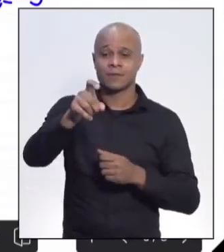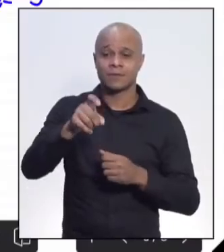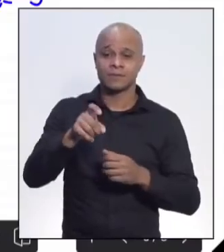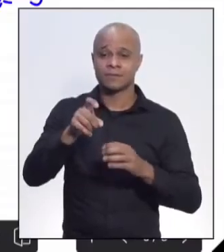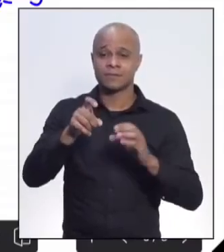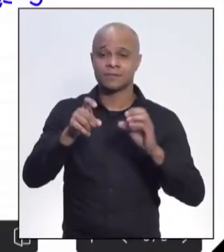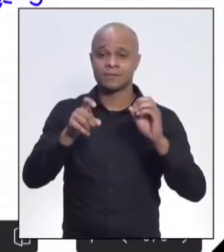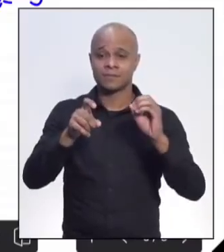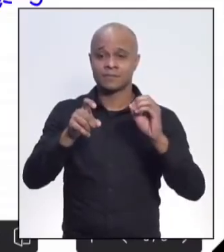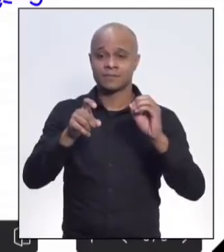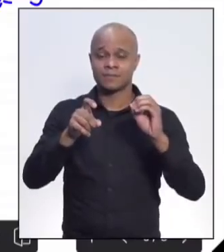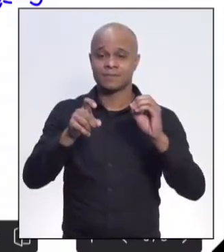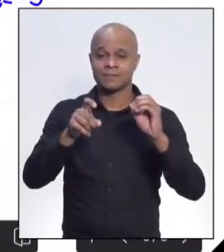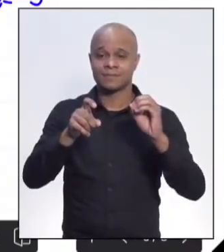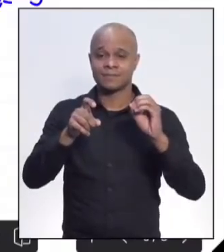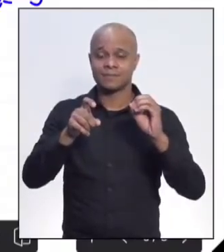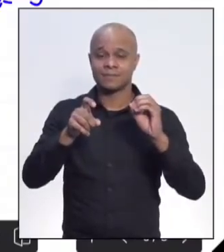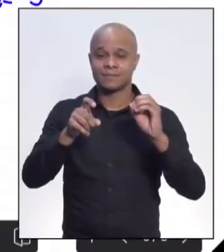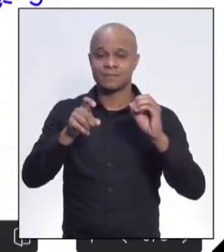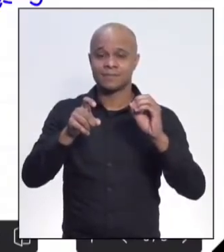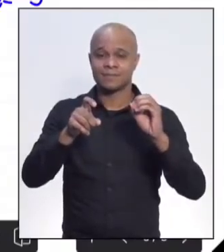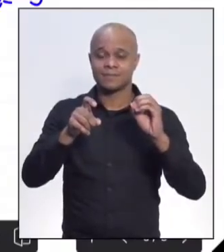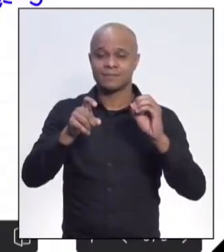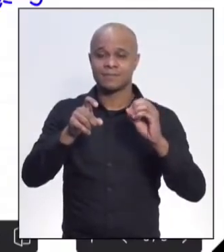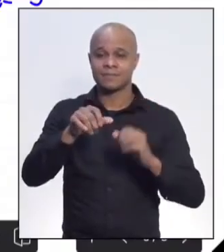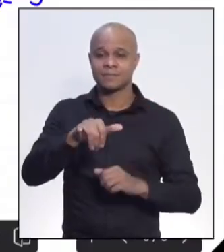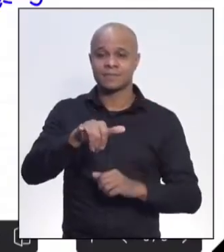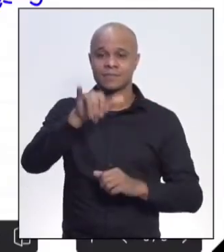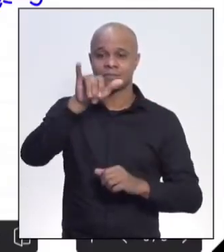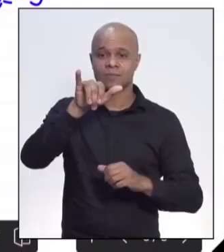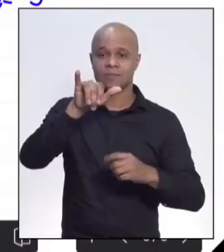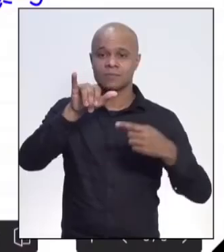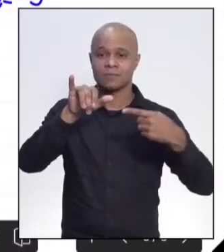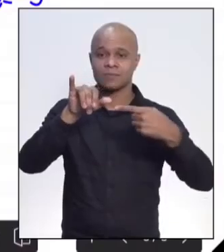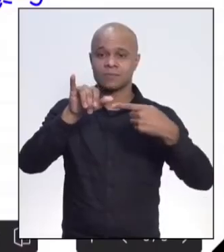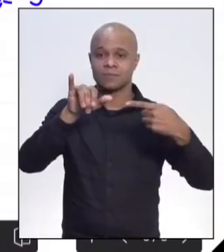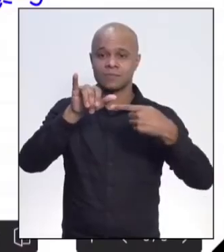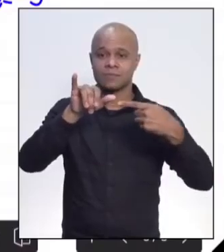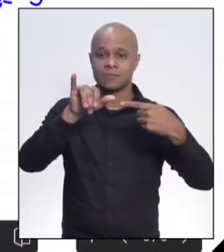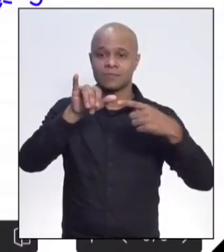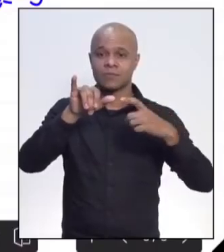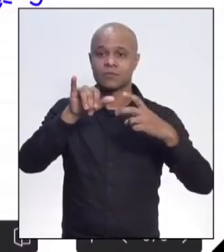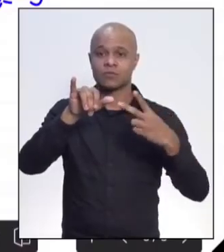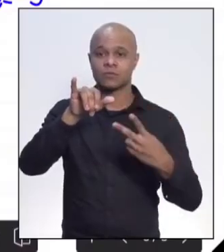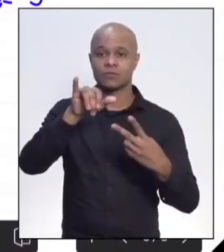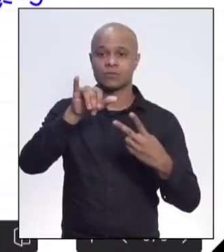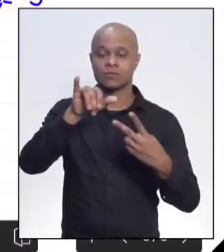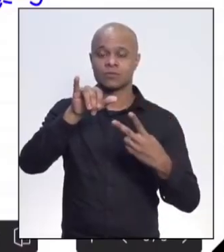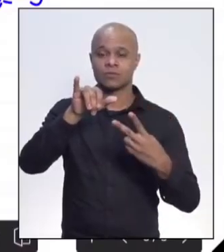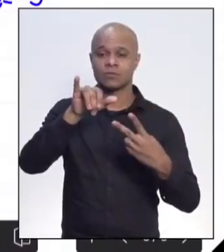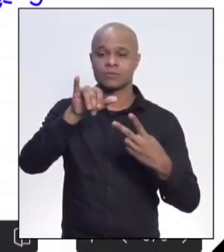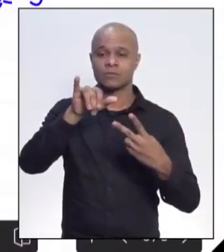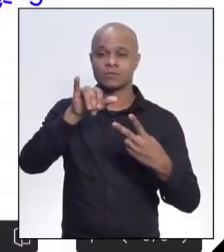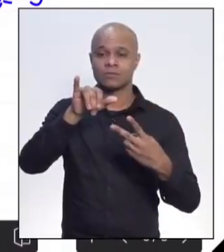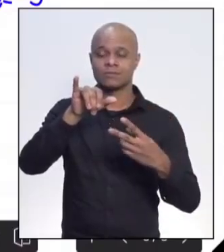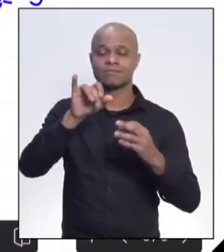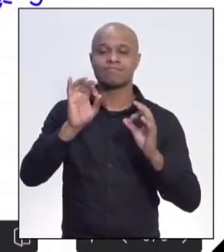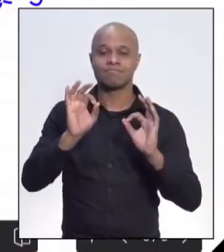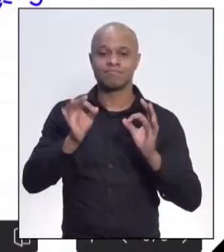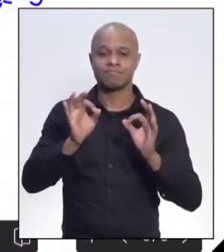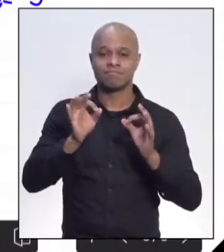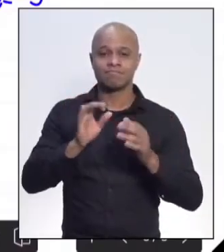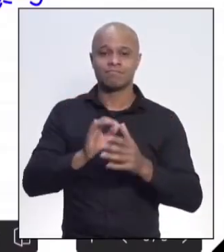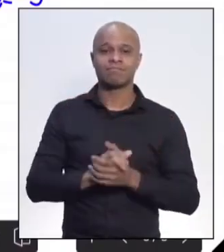do y, do 0 até o menos 2, o ponto vai ficar exatamente aqui em cima do menos